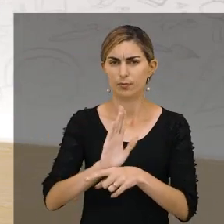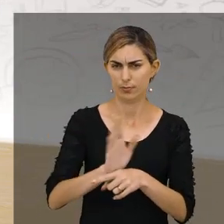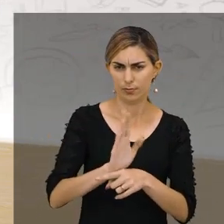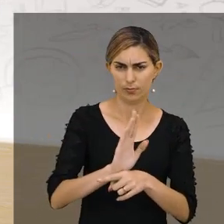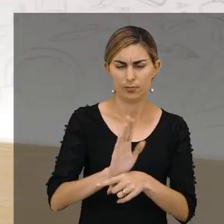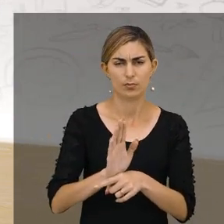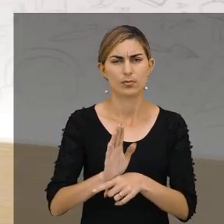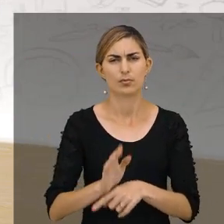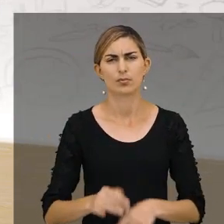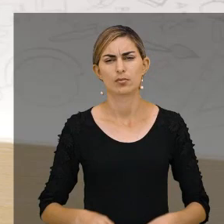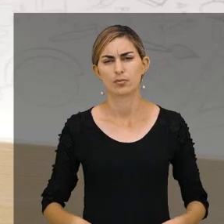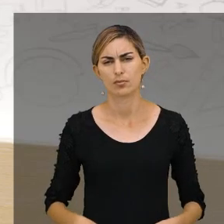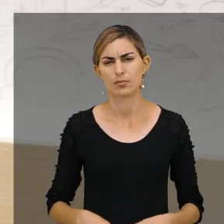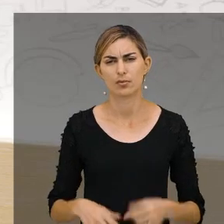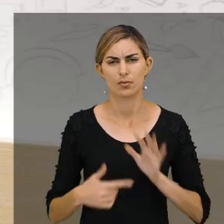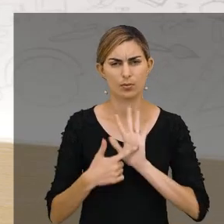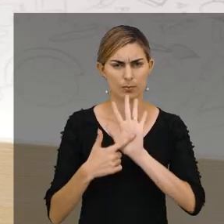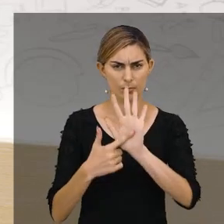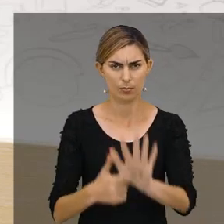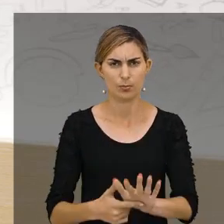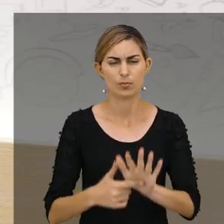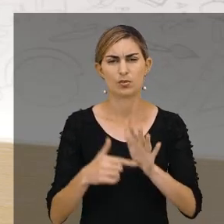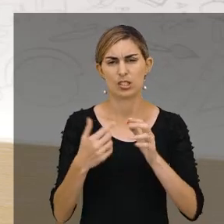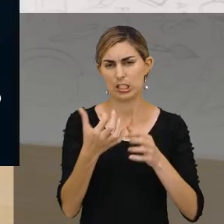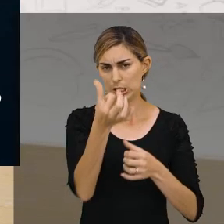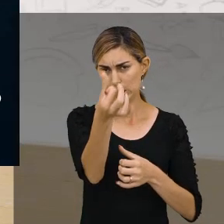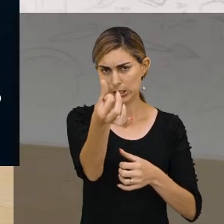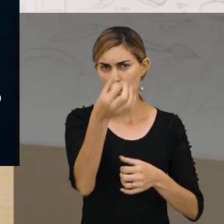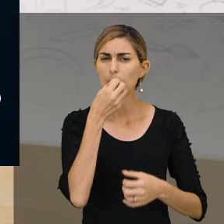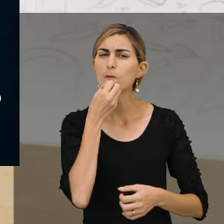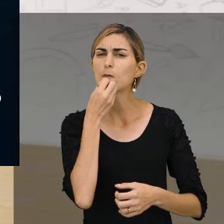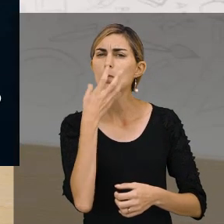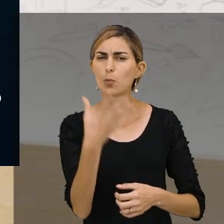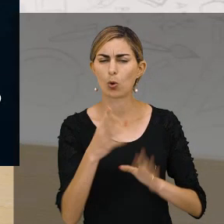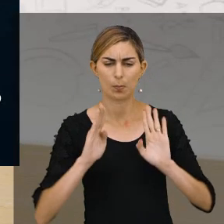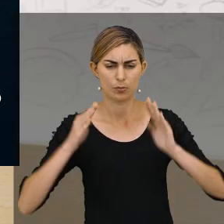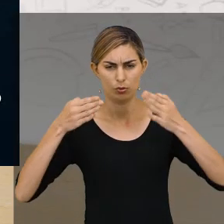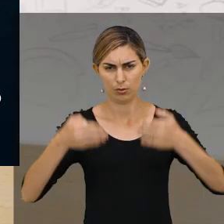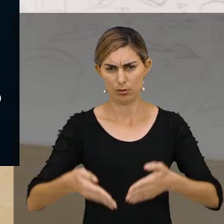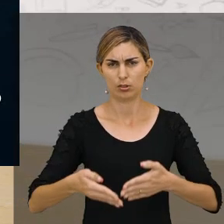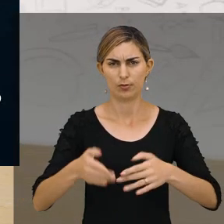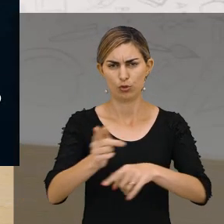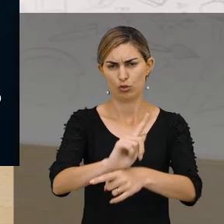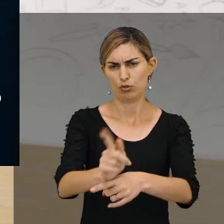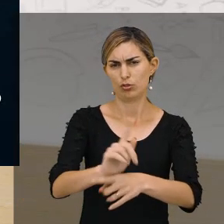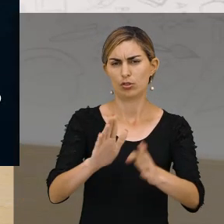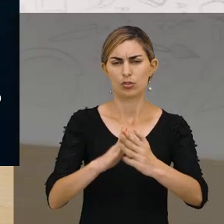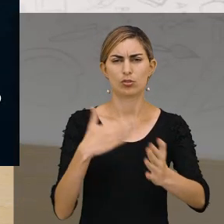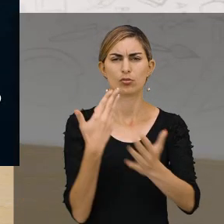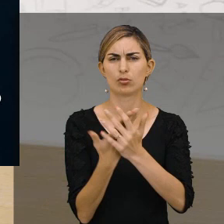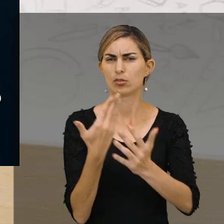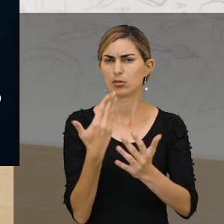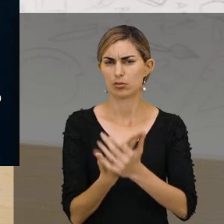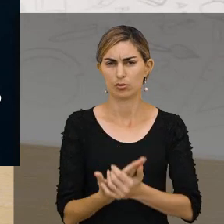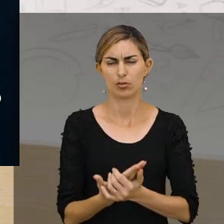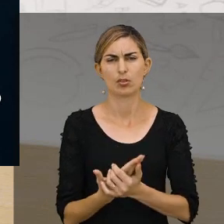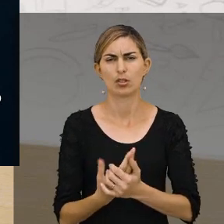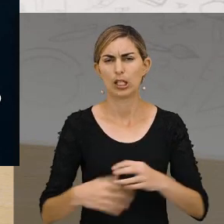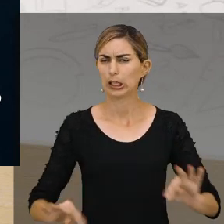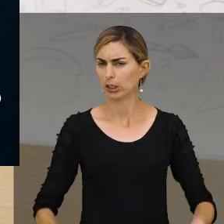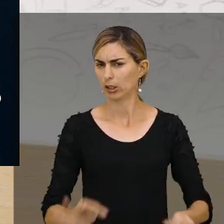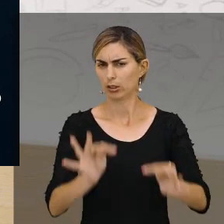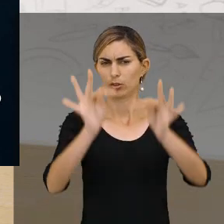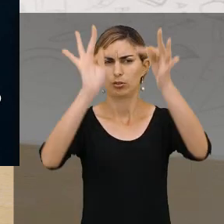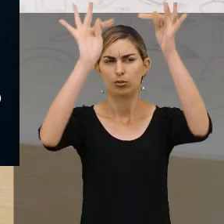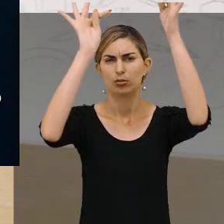vídeo, eu estou trazendo para vocês 6 bons objetivos para a gestão escolar aderir